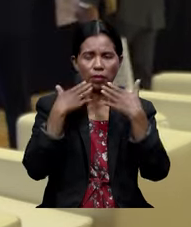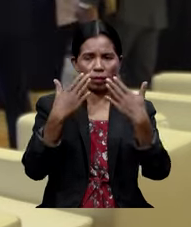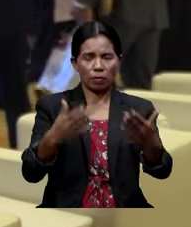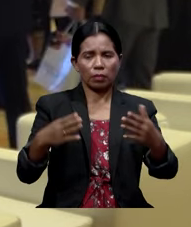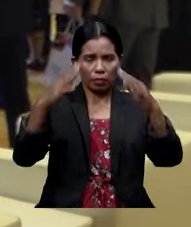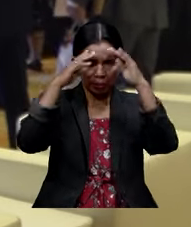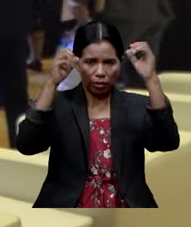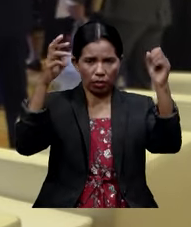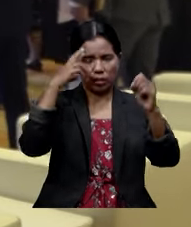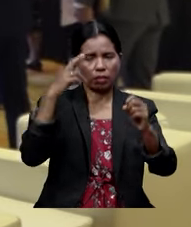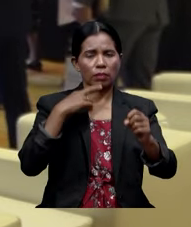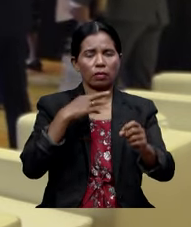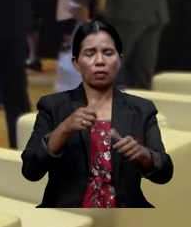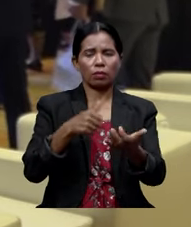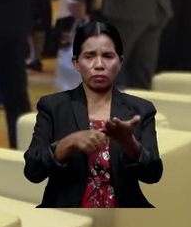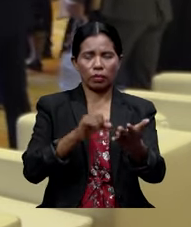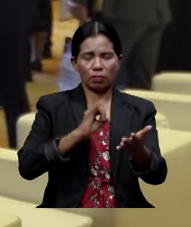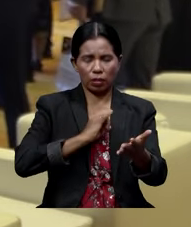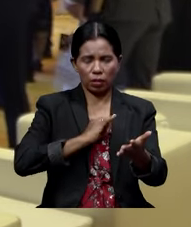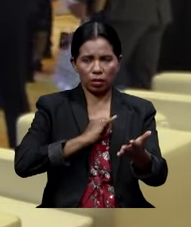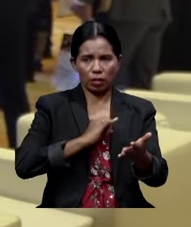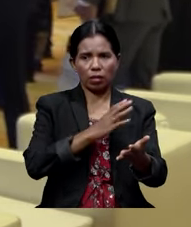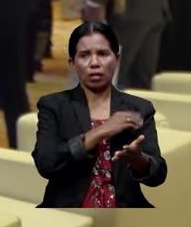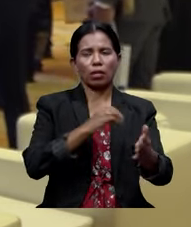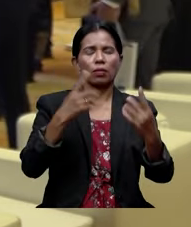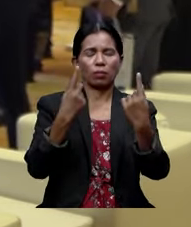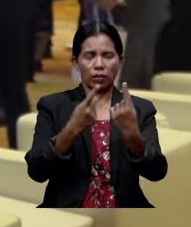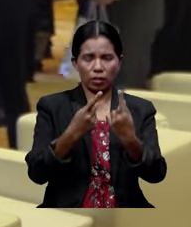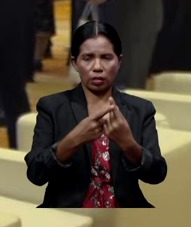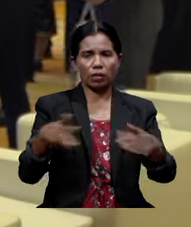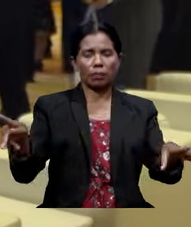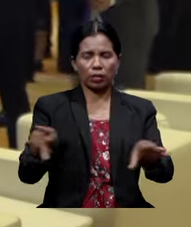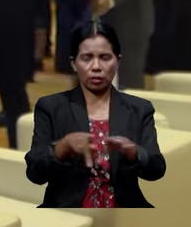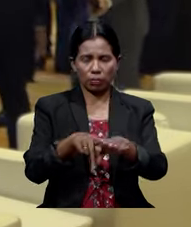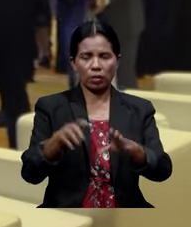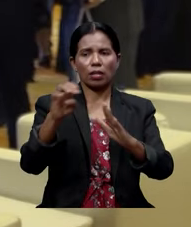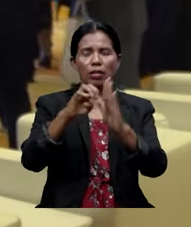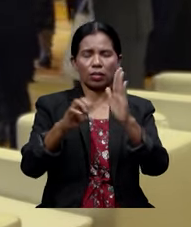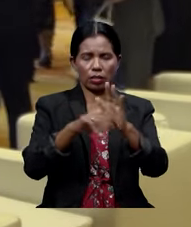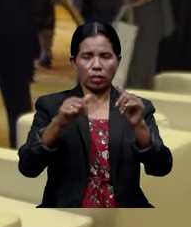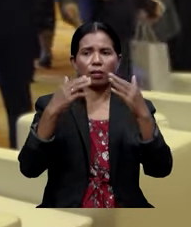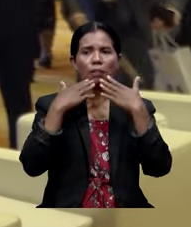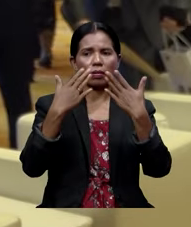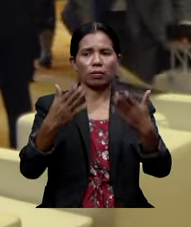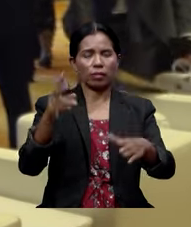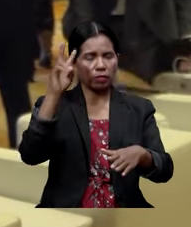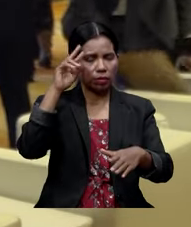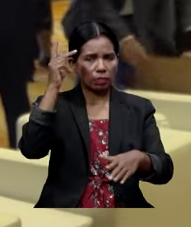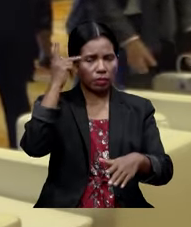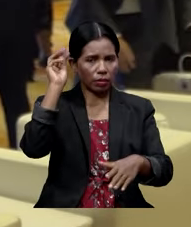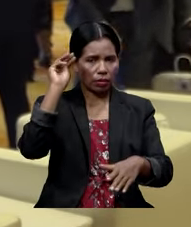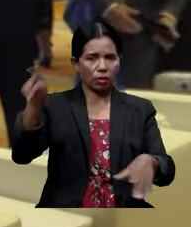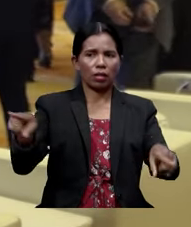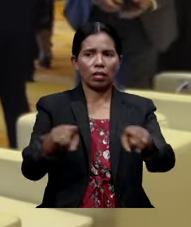República, convite bahau ho a mi empresario que quiero la parte de visita estado de né nomos agradece ba vice primeiro ministro nessa